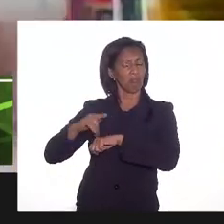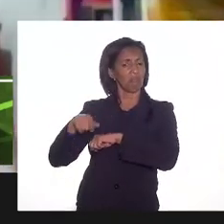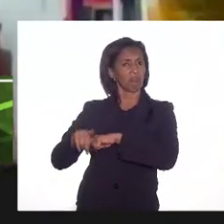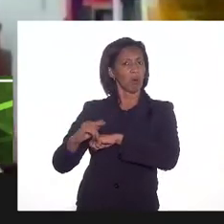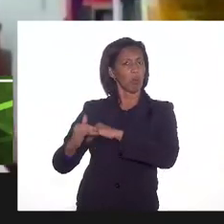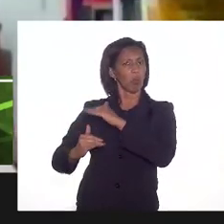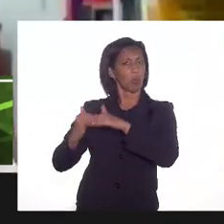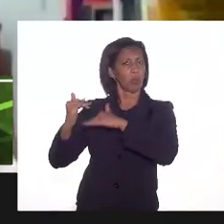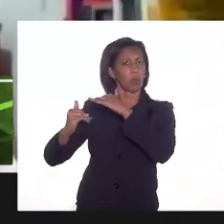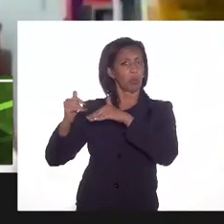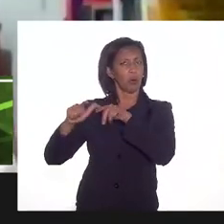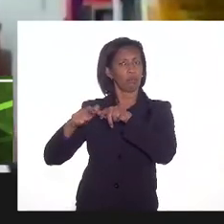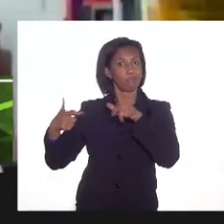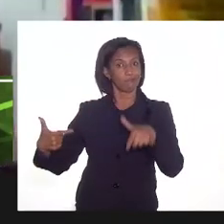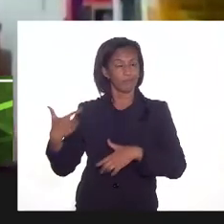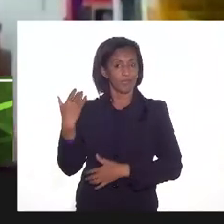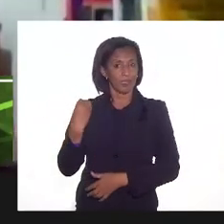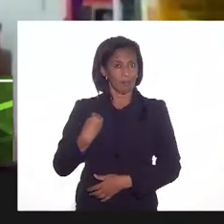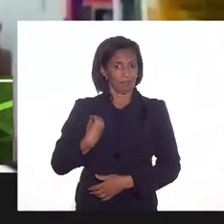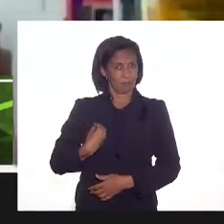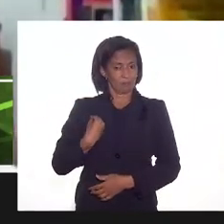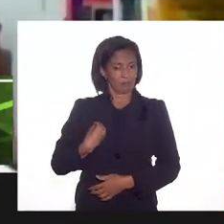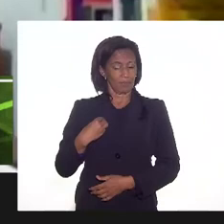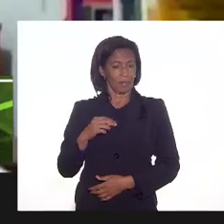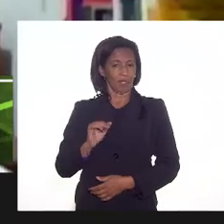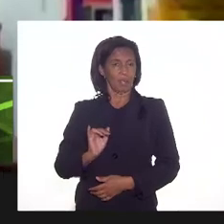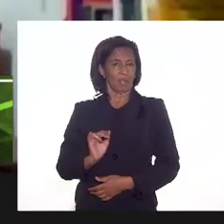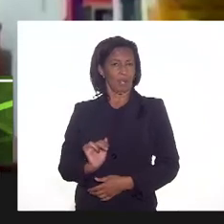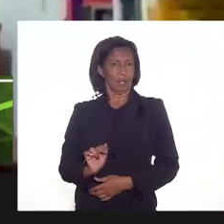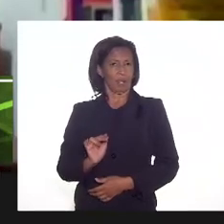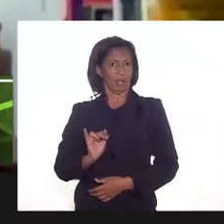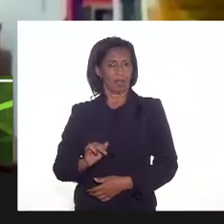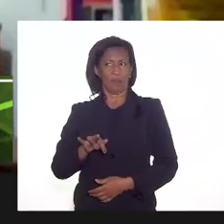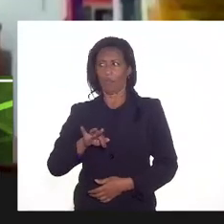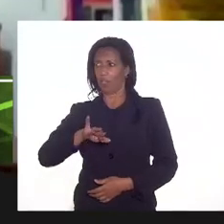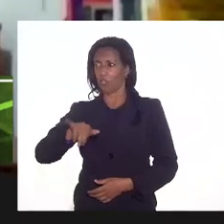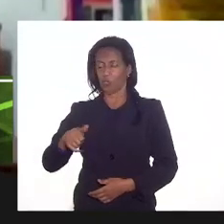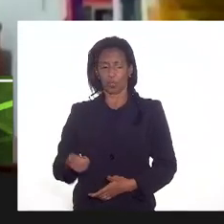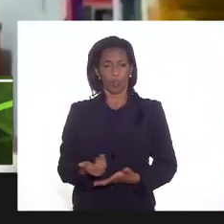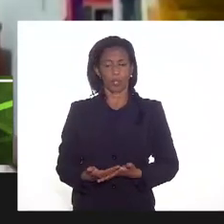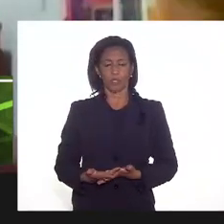o crescimento, a dimensão e a presença do IFRJ, né, com o João Guerreiro aqui,